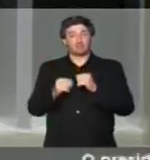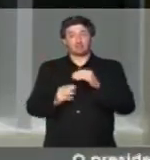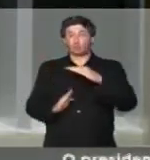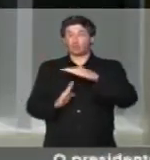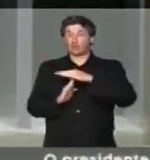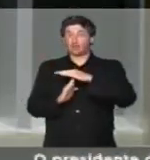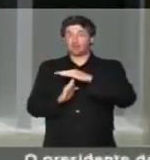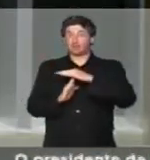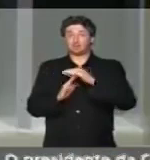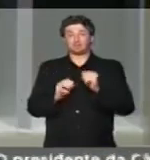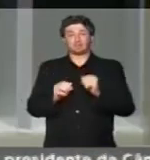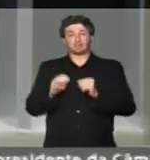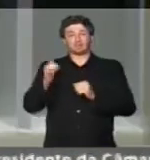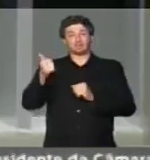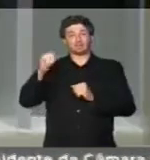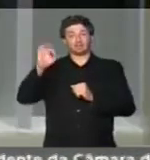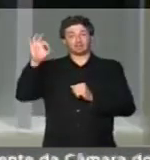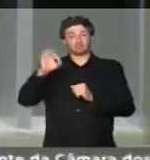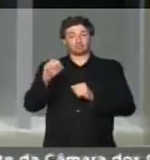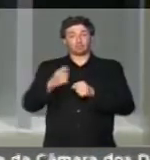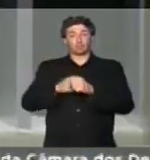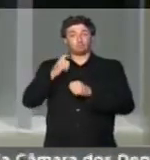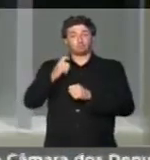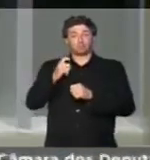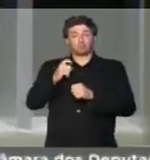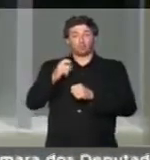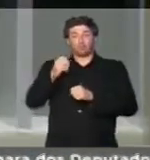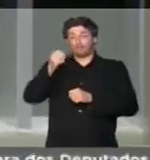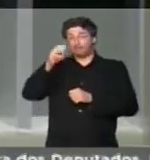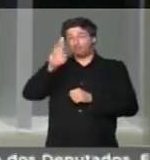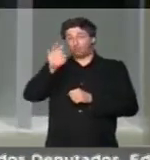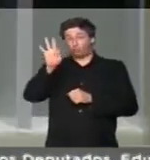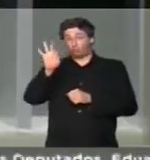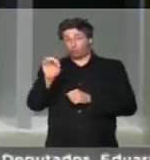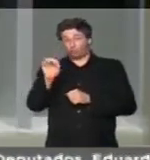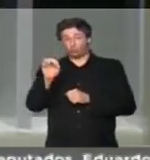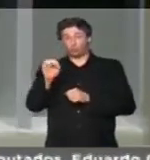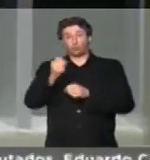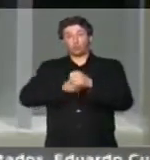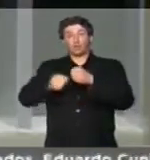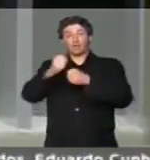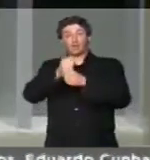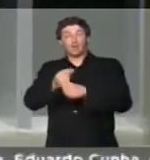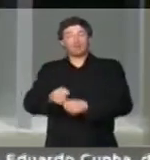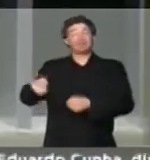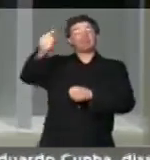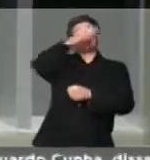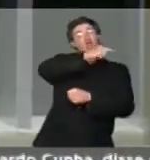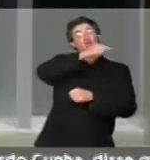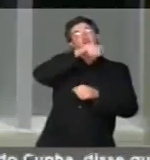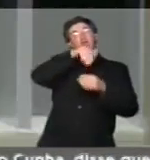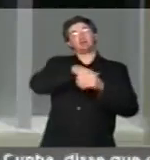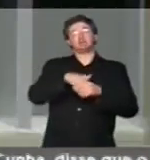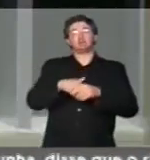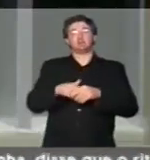limite de 10% do rendimento bruto do ano anterior à eleição